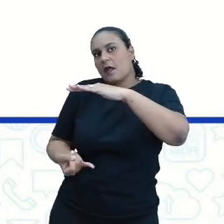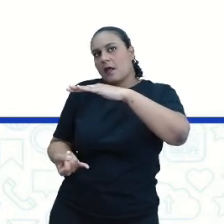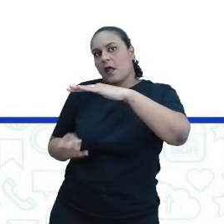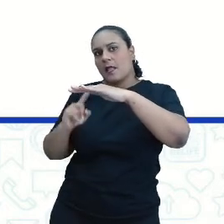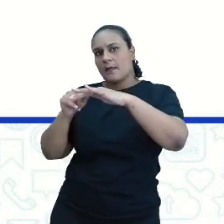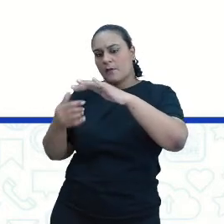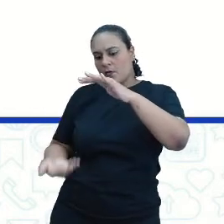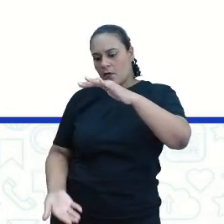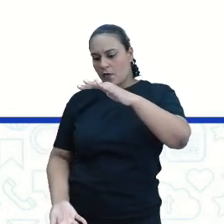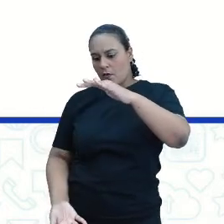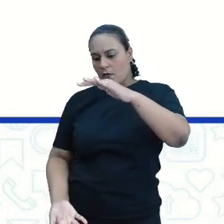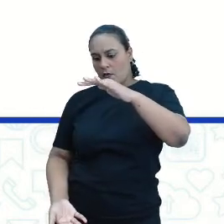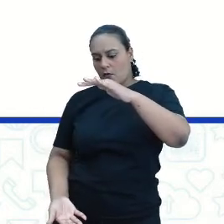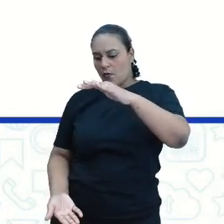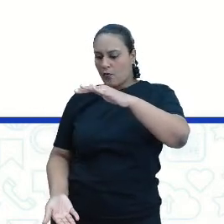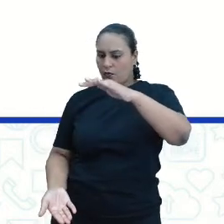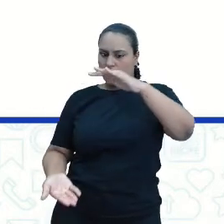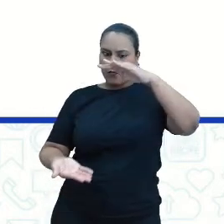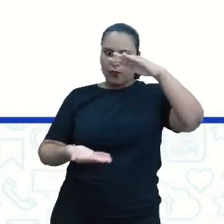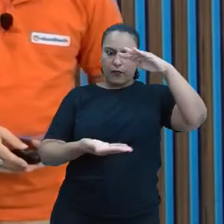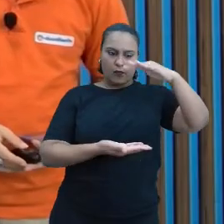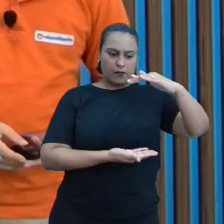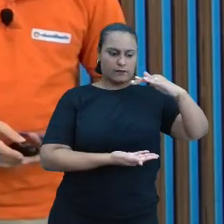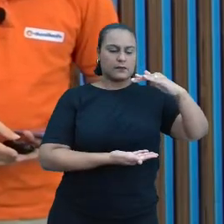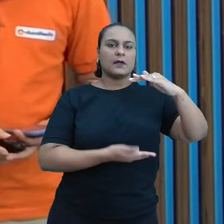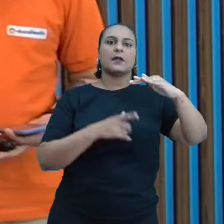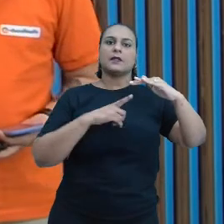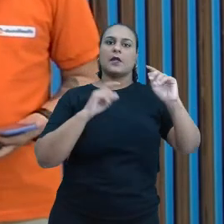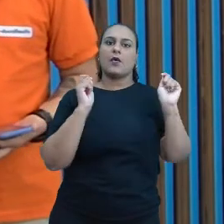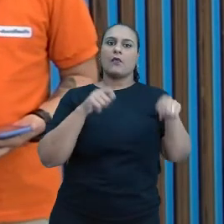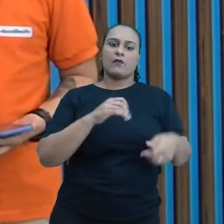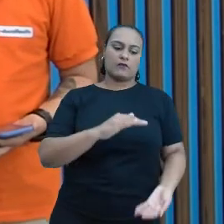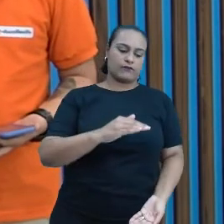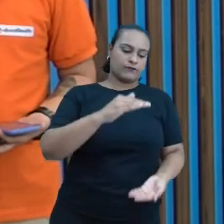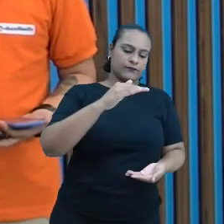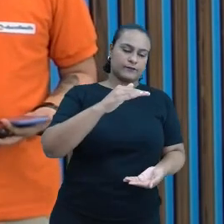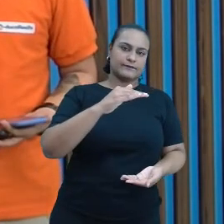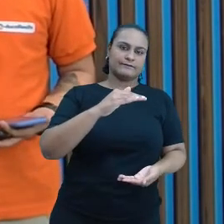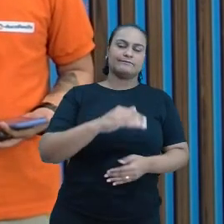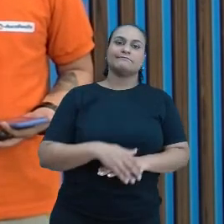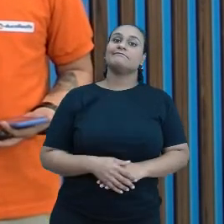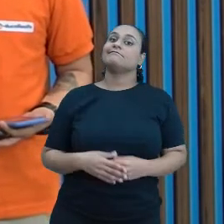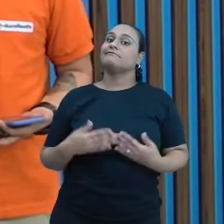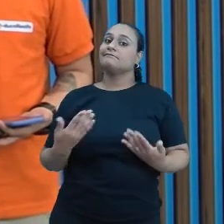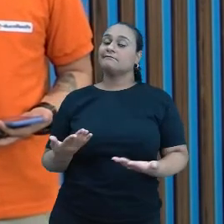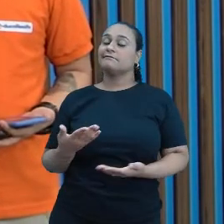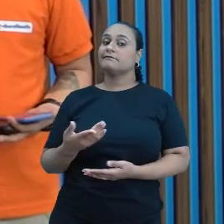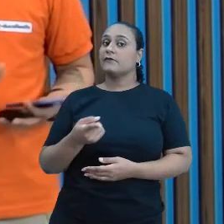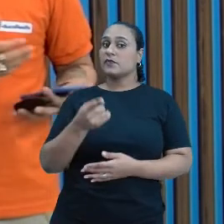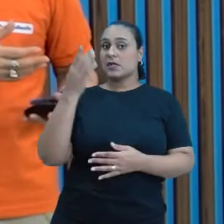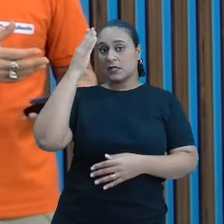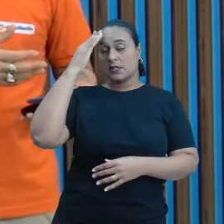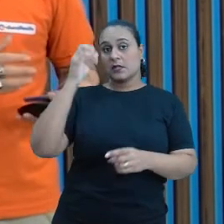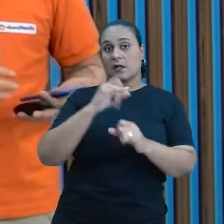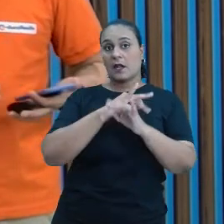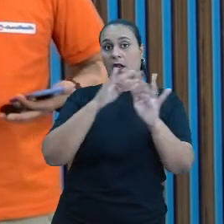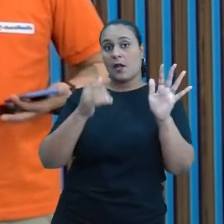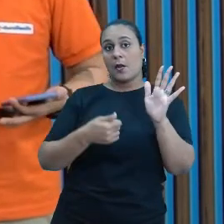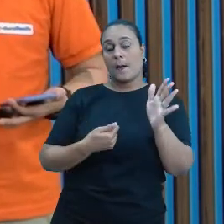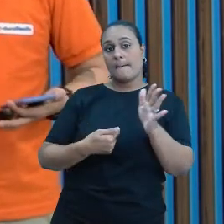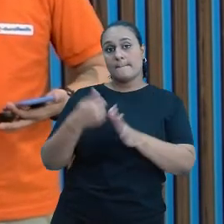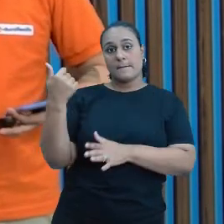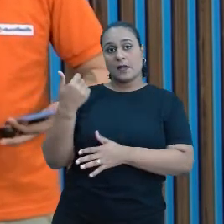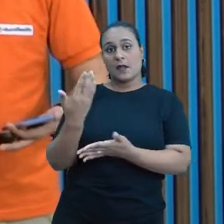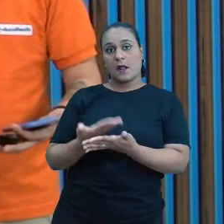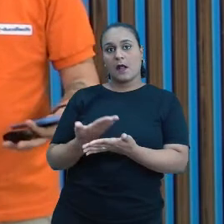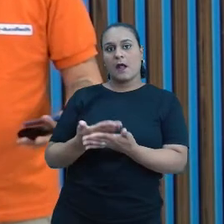essas fatias, eu vou conseguir o volume que eu desejo, tá certo? Então você compreende agora por que na primeira aula a gente também